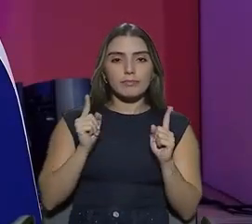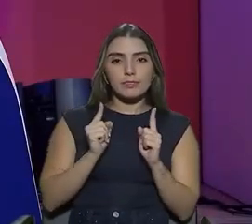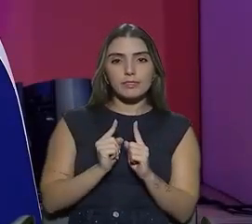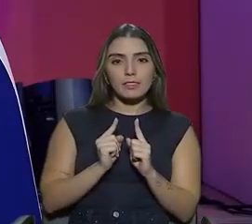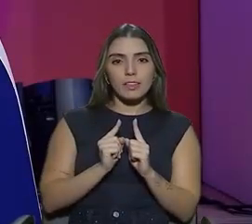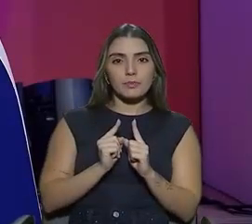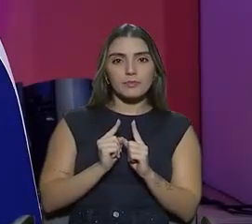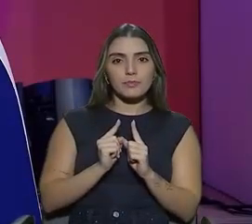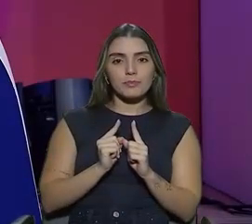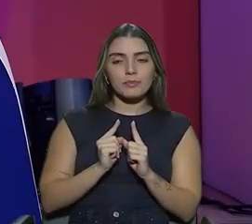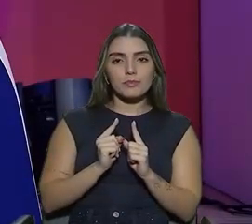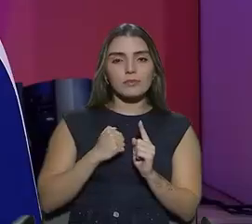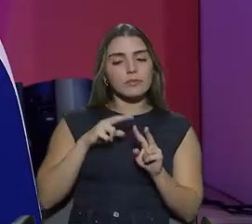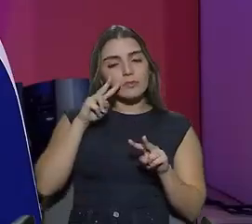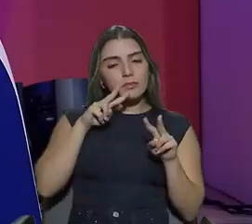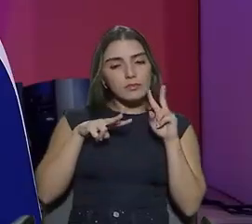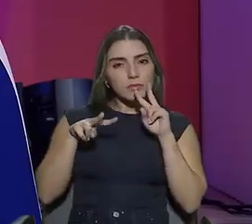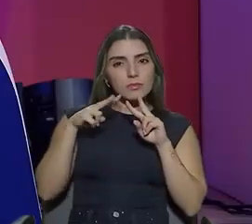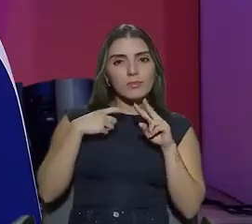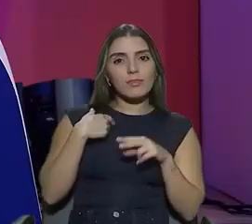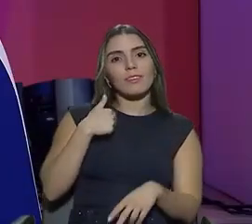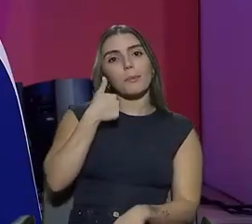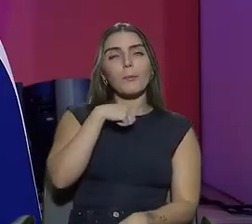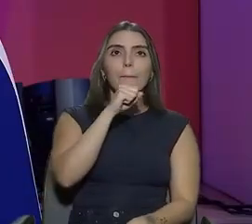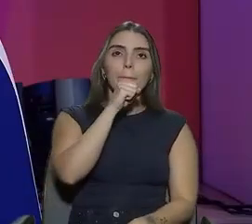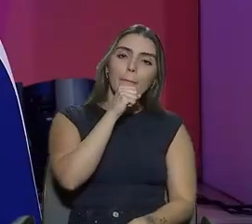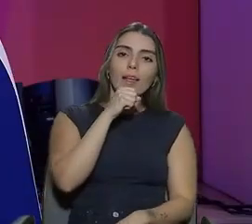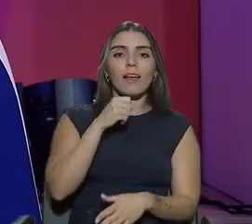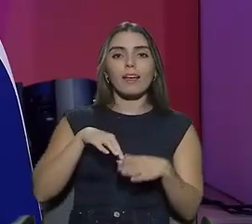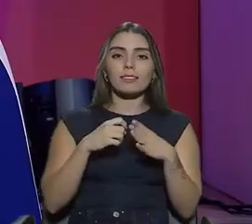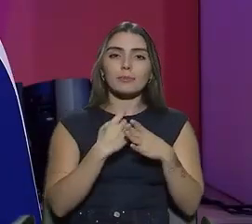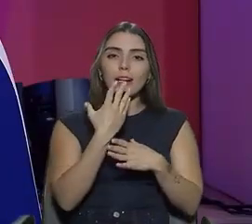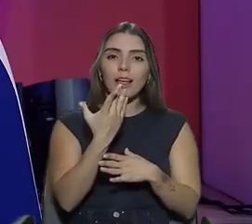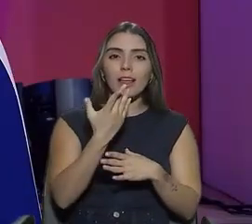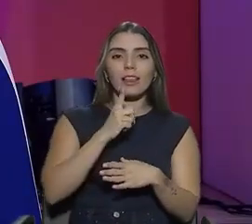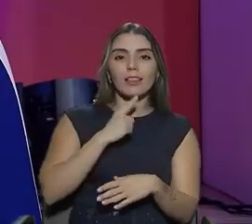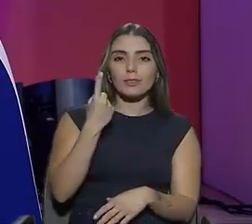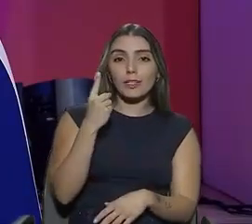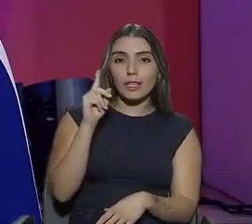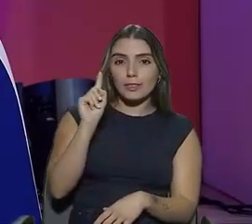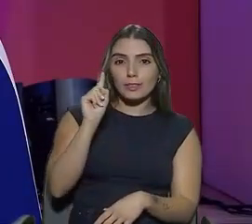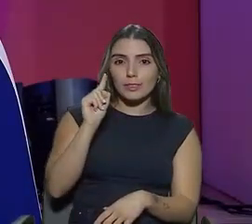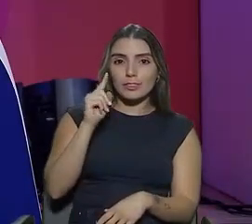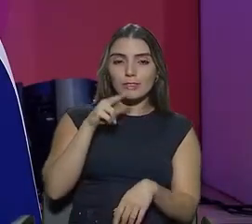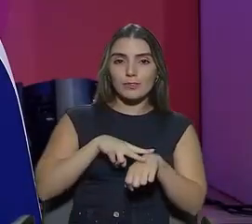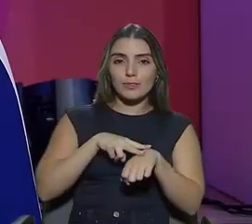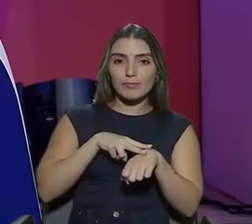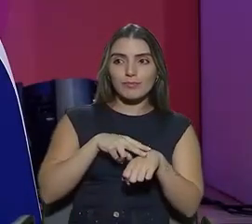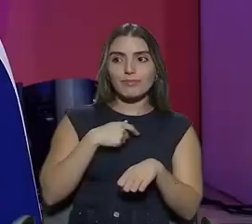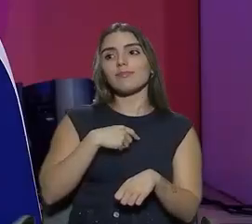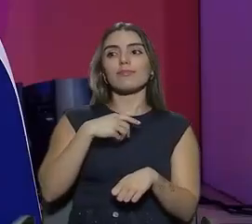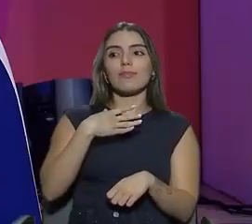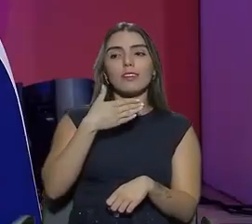que, eu sempre digo isso também, a gente tem mania de falar, eu sou mãe de planta, eu tenho um dedo verde, eu sou pai de planta, e a gente se